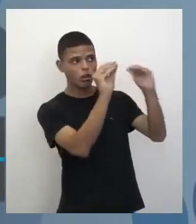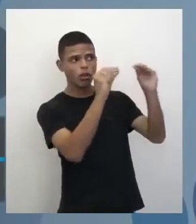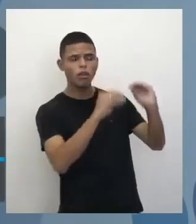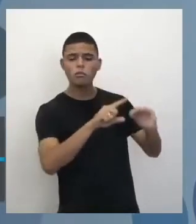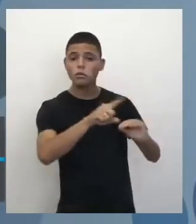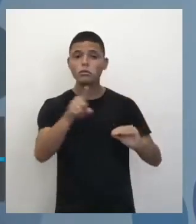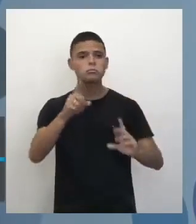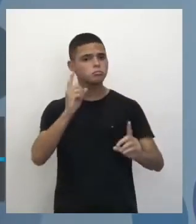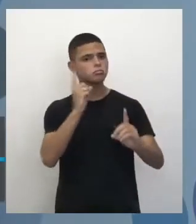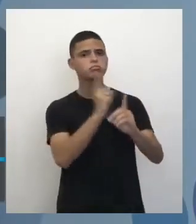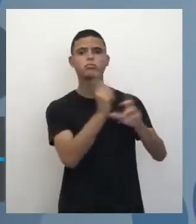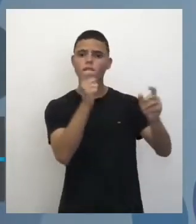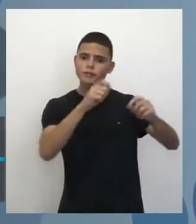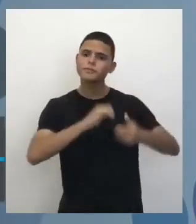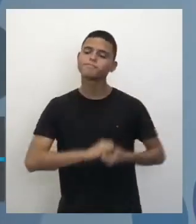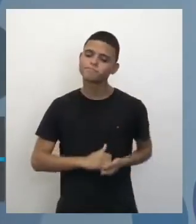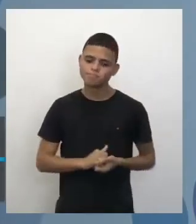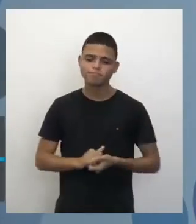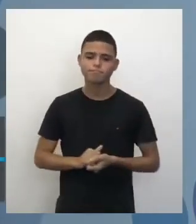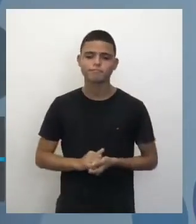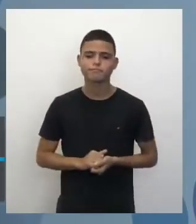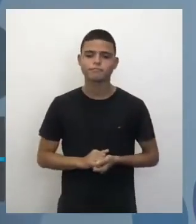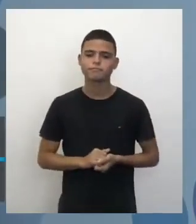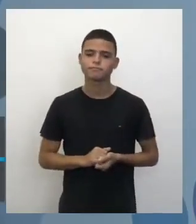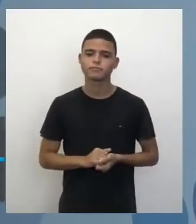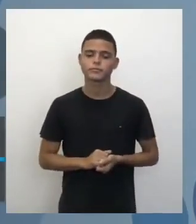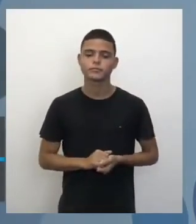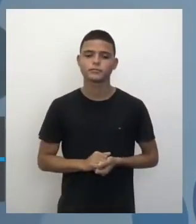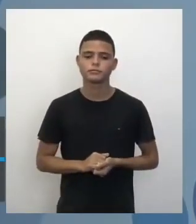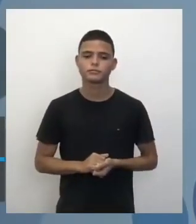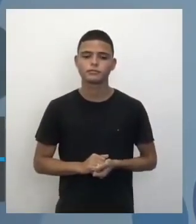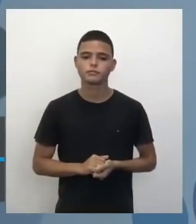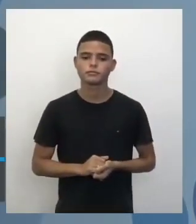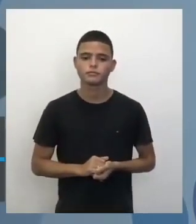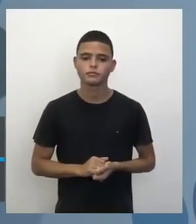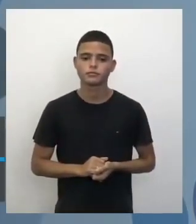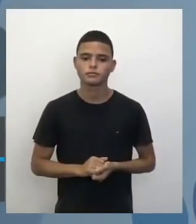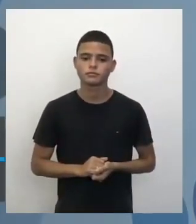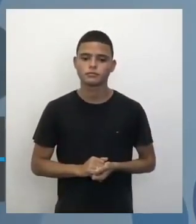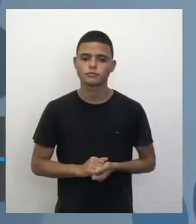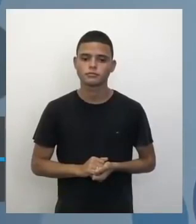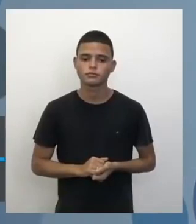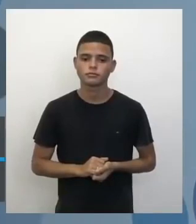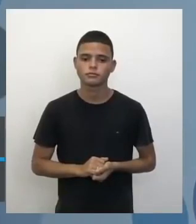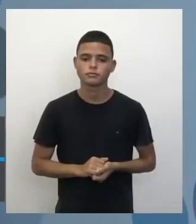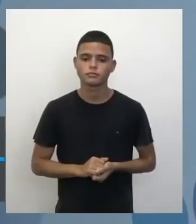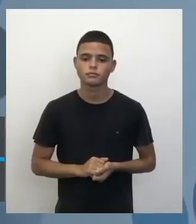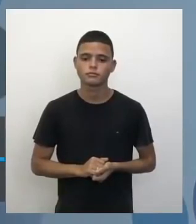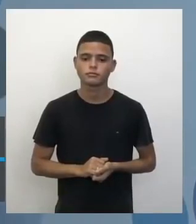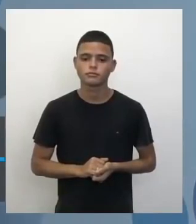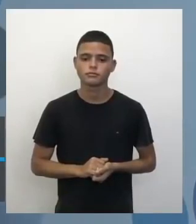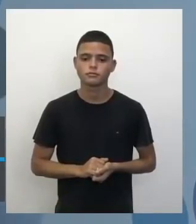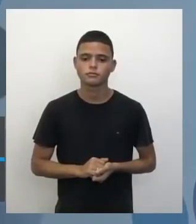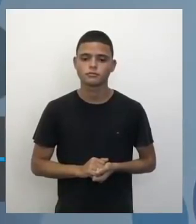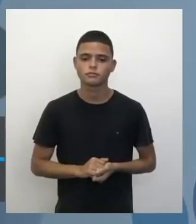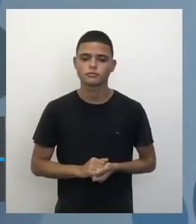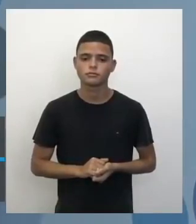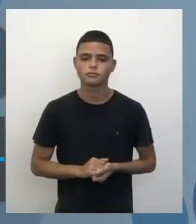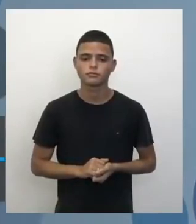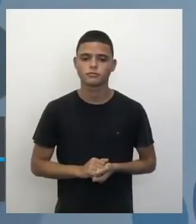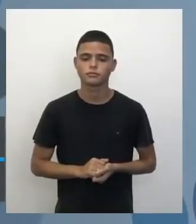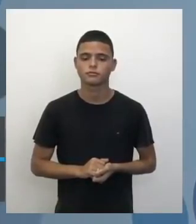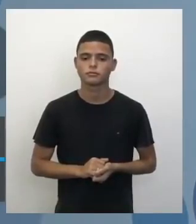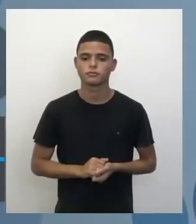online, você clica ali, você não pode clicar, porque não tem como clicar, porque aqui nós estamos na tela e aqui não está conseguindo clicar na sua TV, vai ficar meio doido, né? Estou falando loucura, mas olha